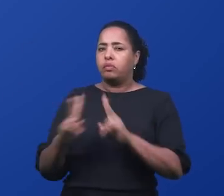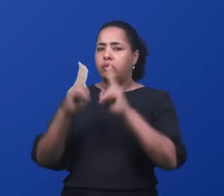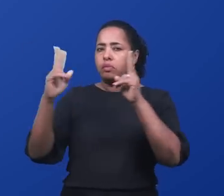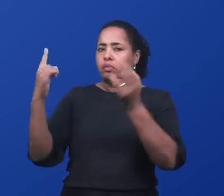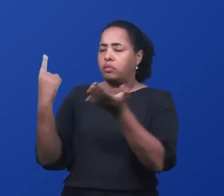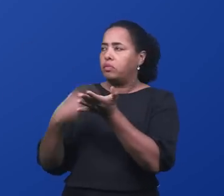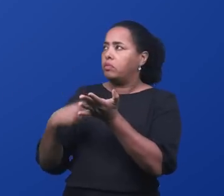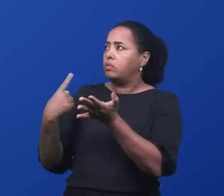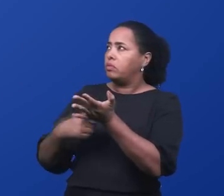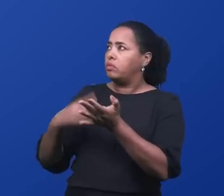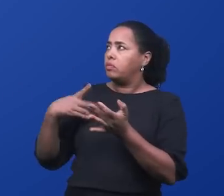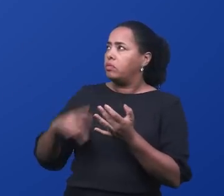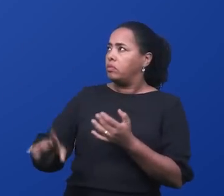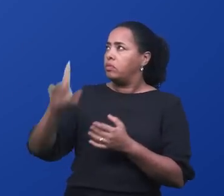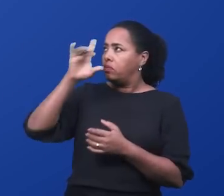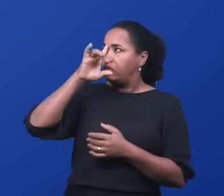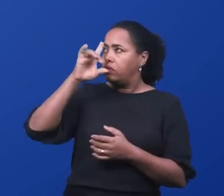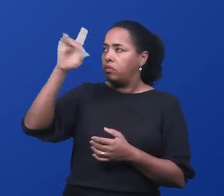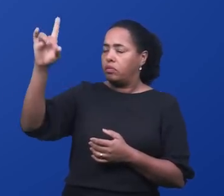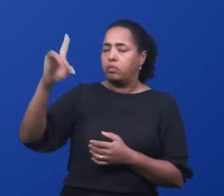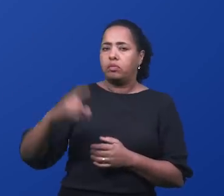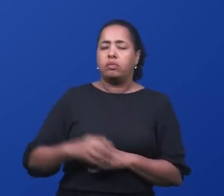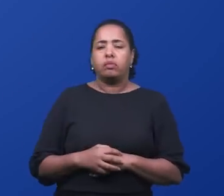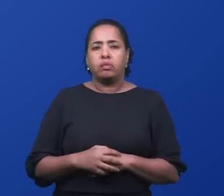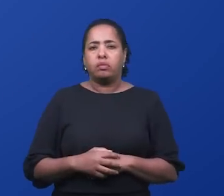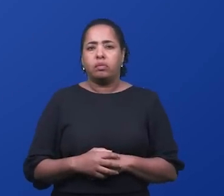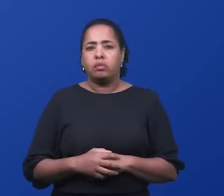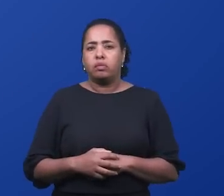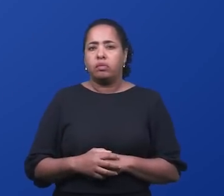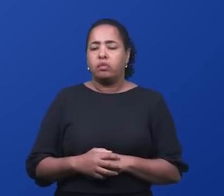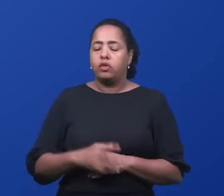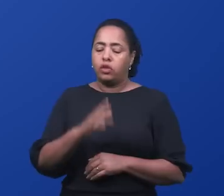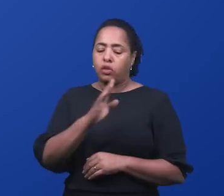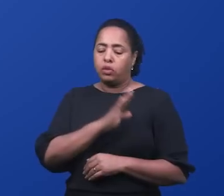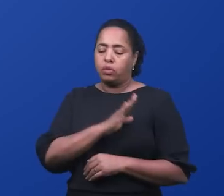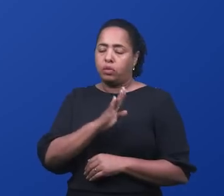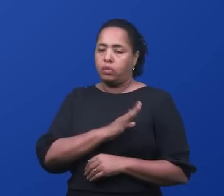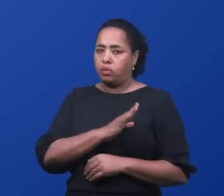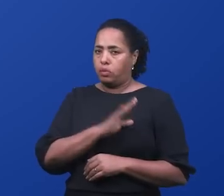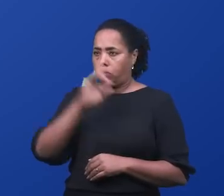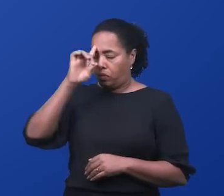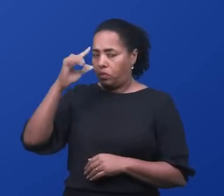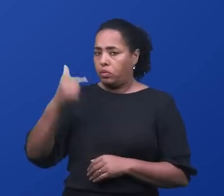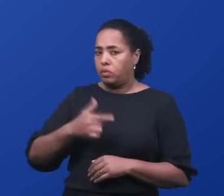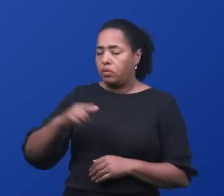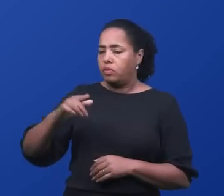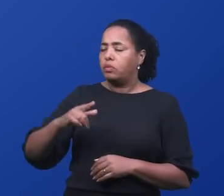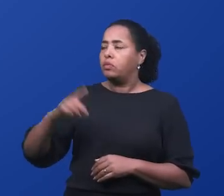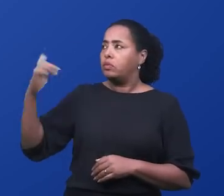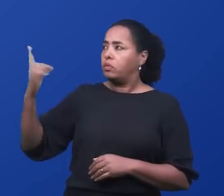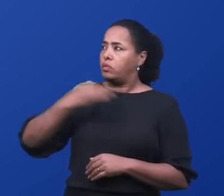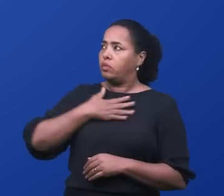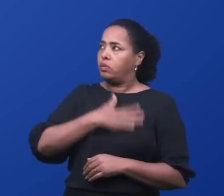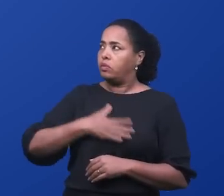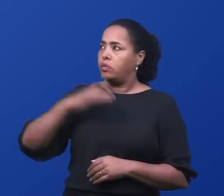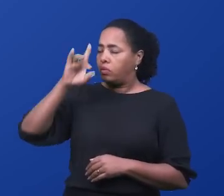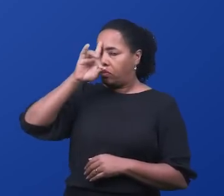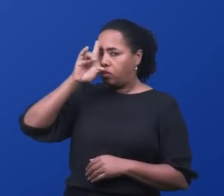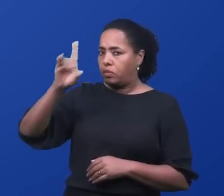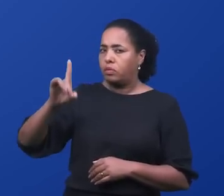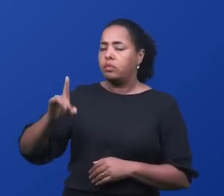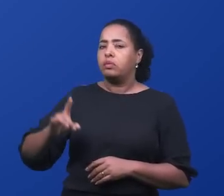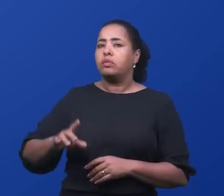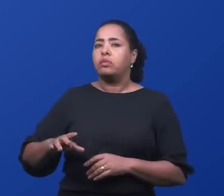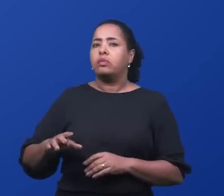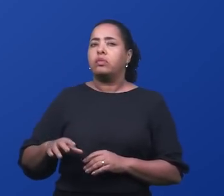uma aliança eterna com Deus. Por ser um homem segundo o coração de Deus, Davi agradou a Deus e